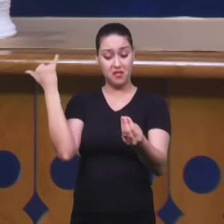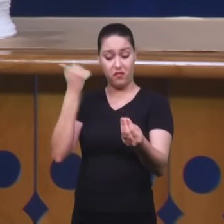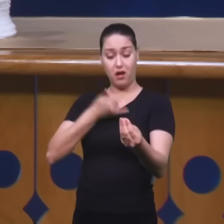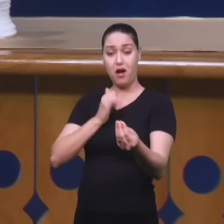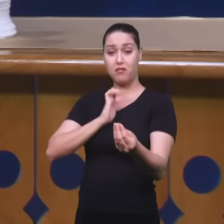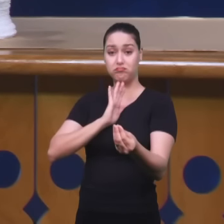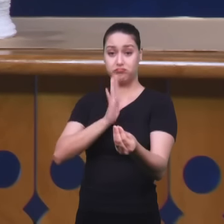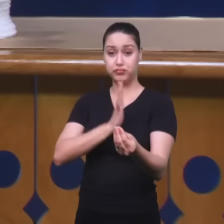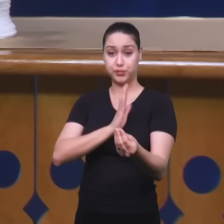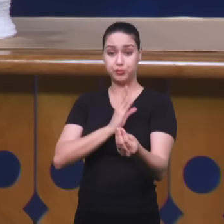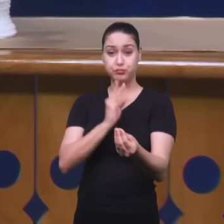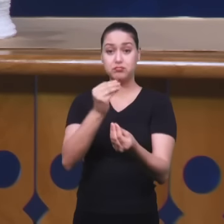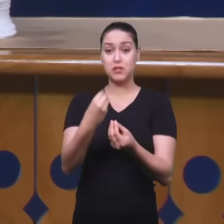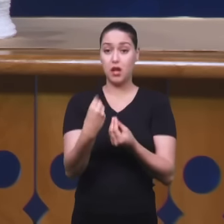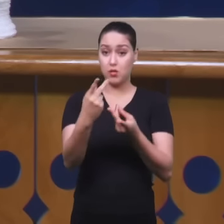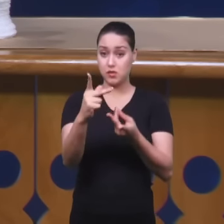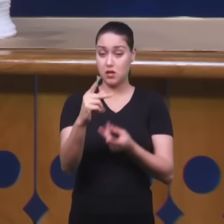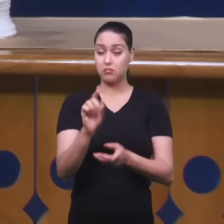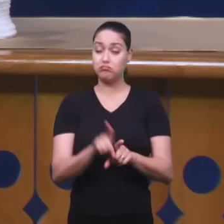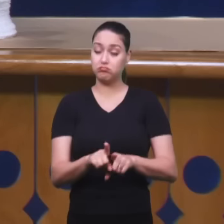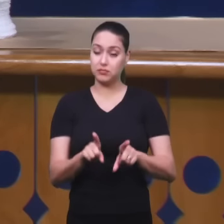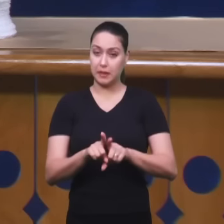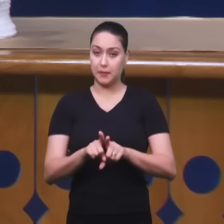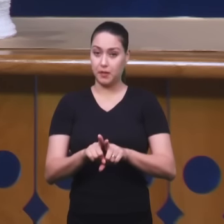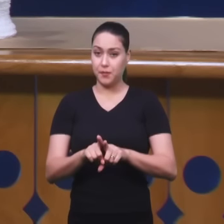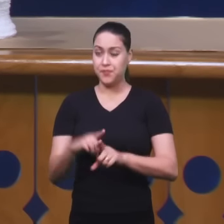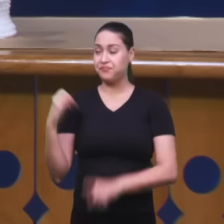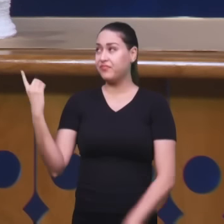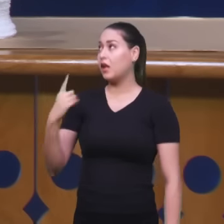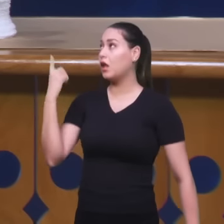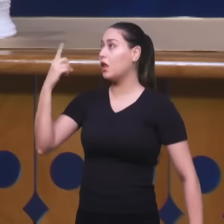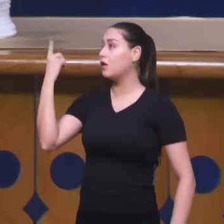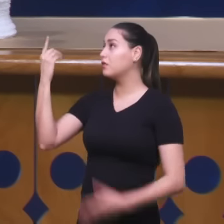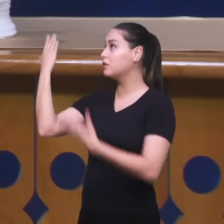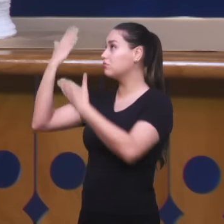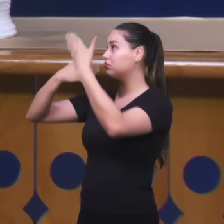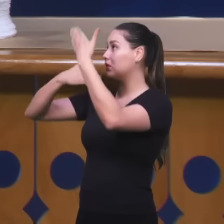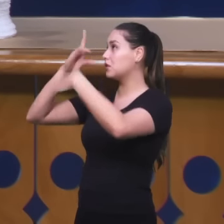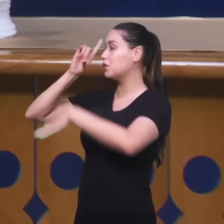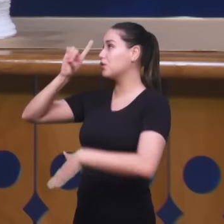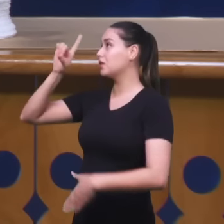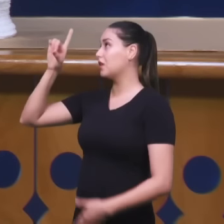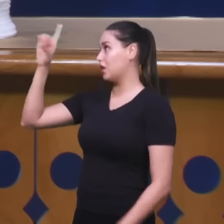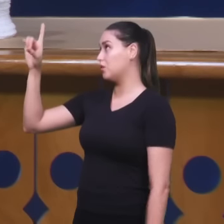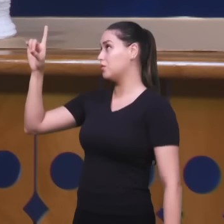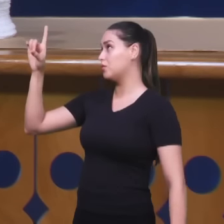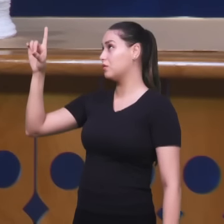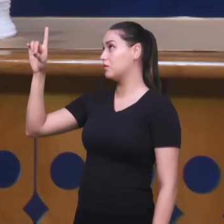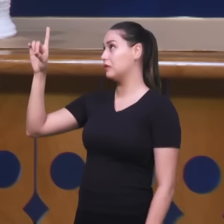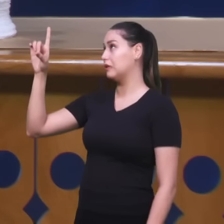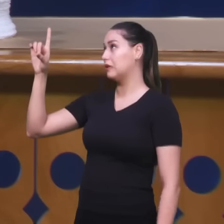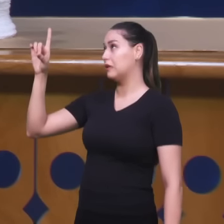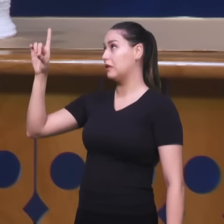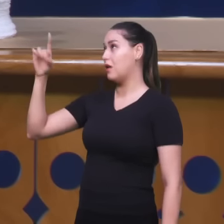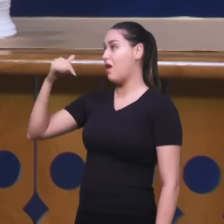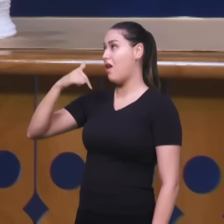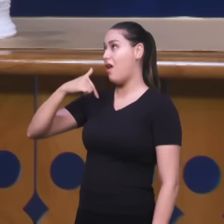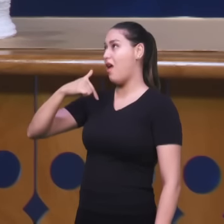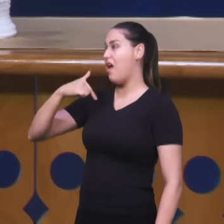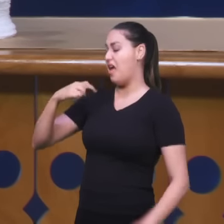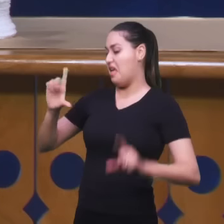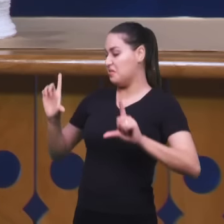Davi quando se apresenta Diante de Deus Ele não leva consigo Nenhum título Pela sua valentia